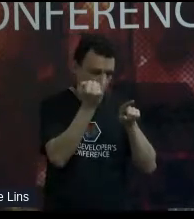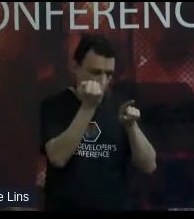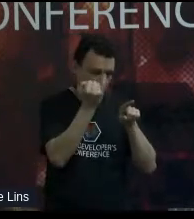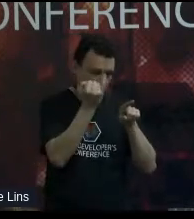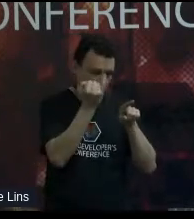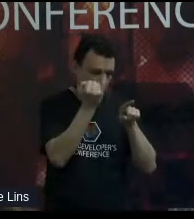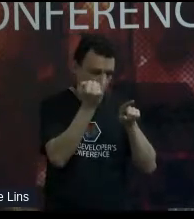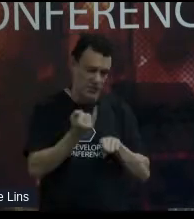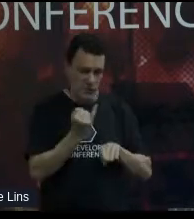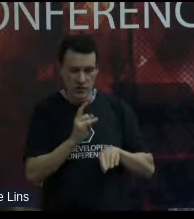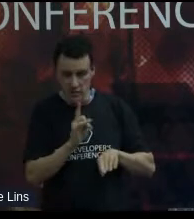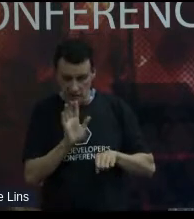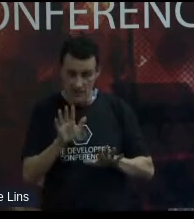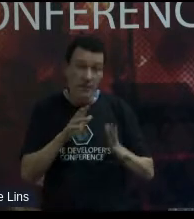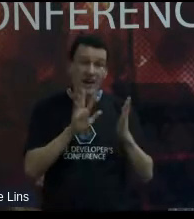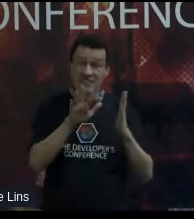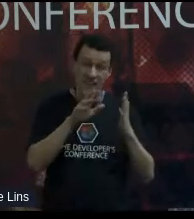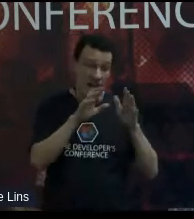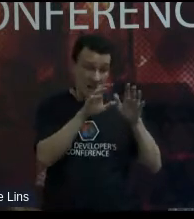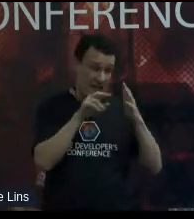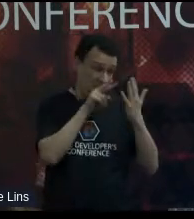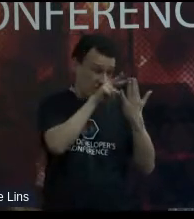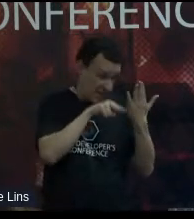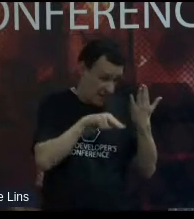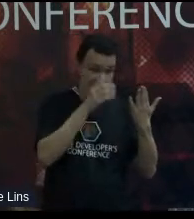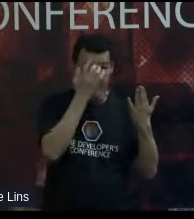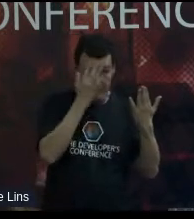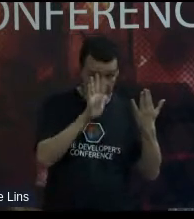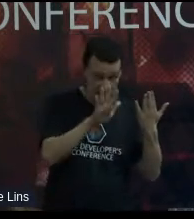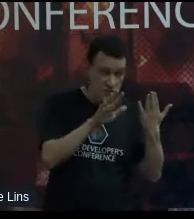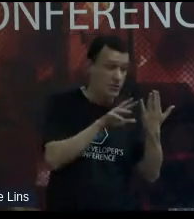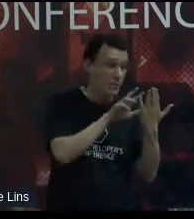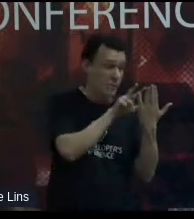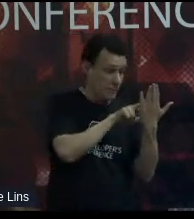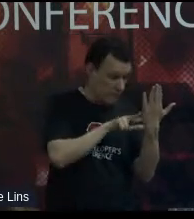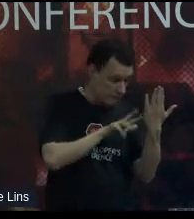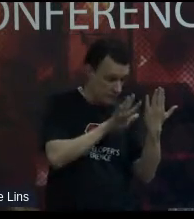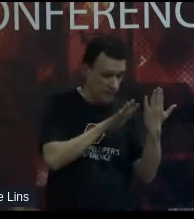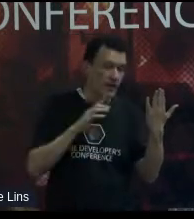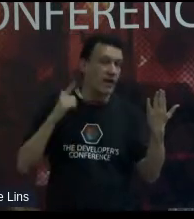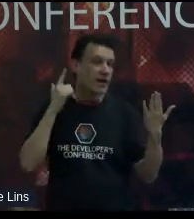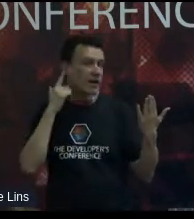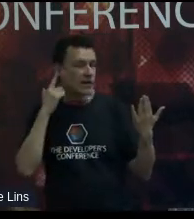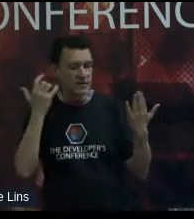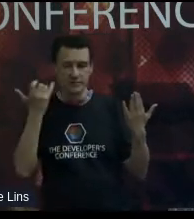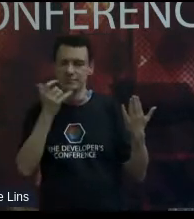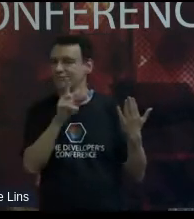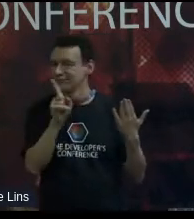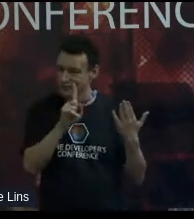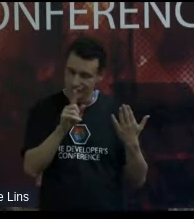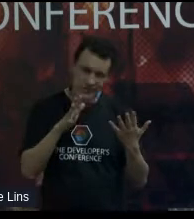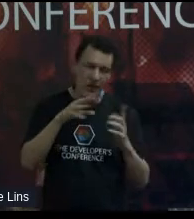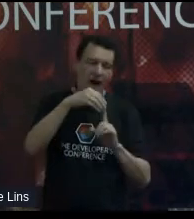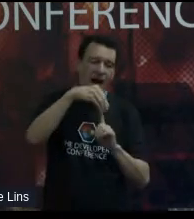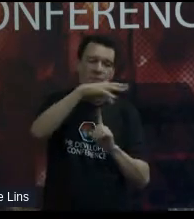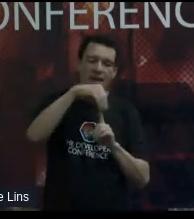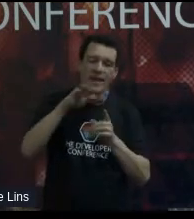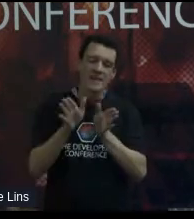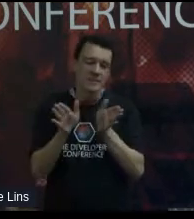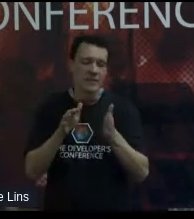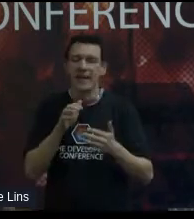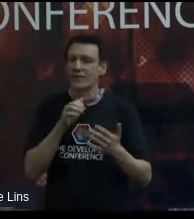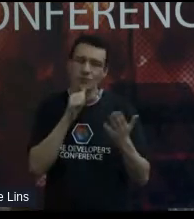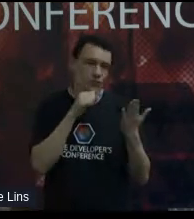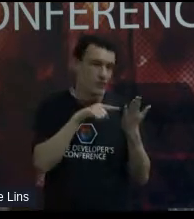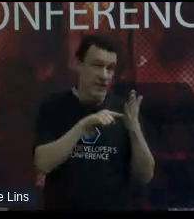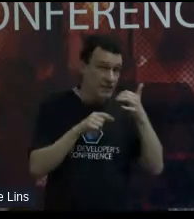leitor de telas, infelizmente, isso ainda não é refletido nas APIs de acessibilidade. Mas um dia vai ser, se Deus quiser. Tá? Então, fiquem atentos com